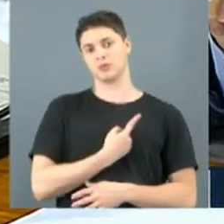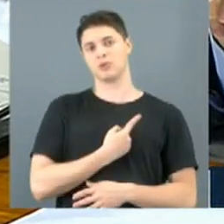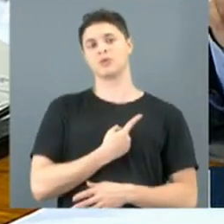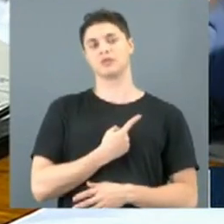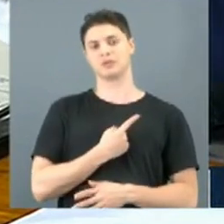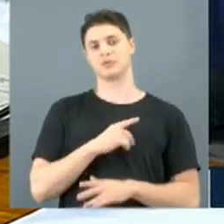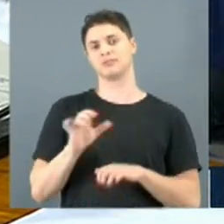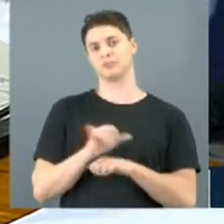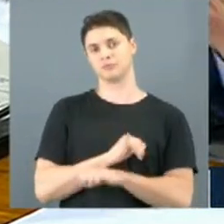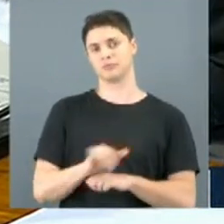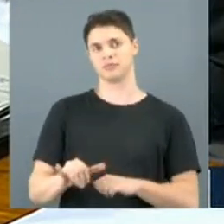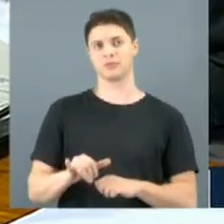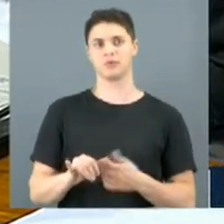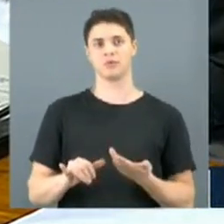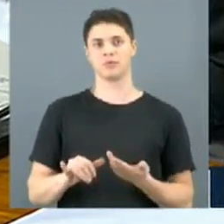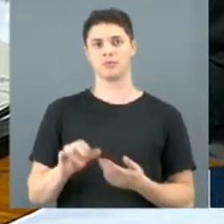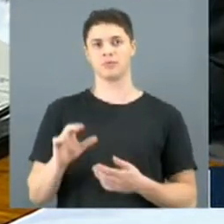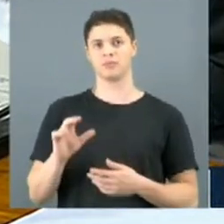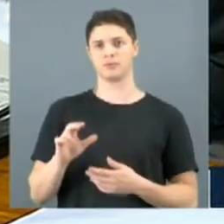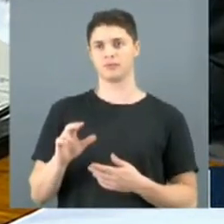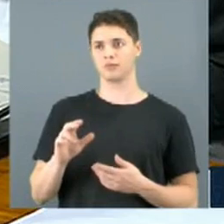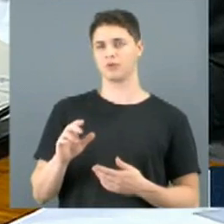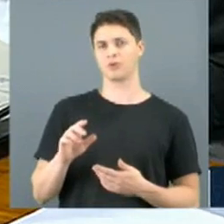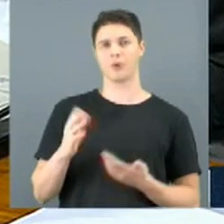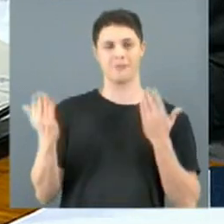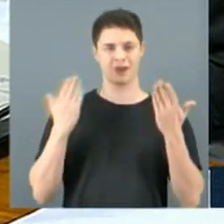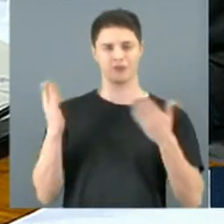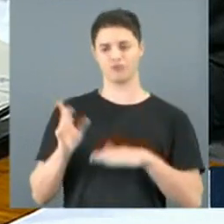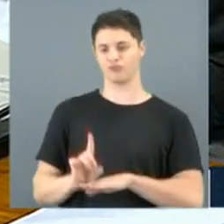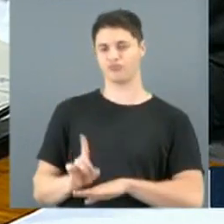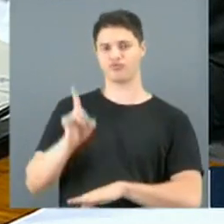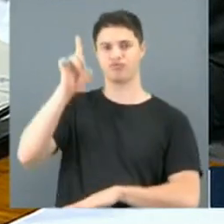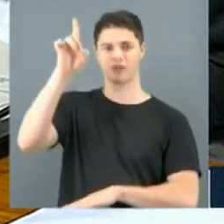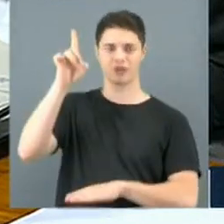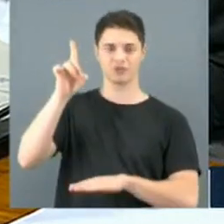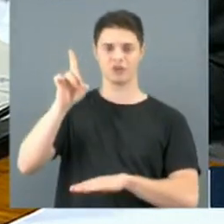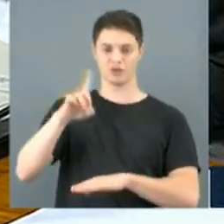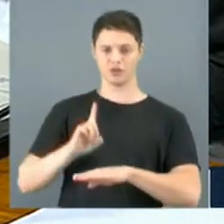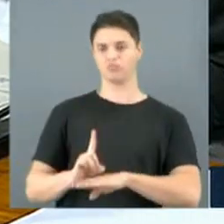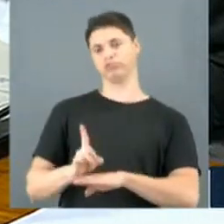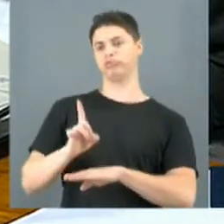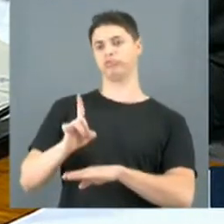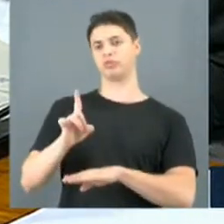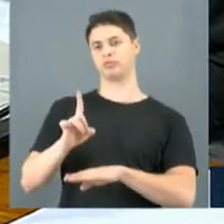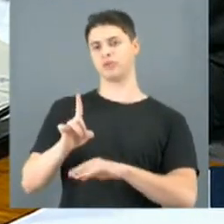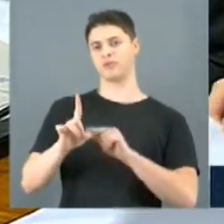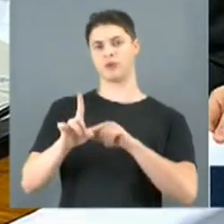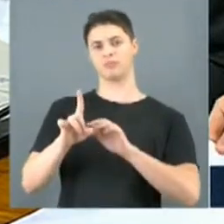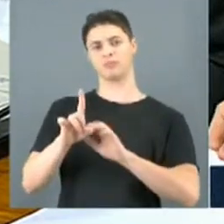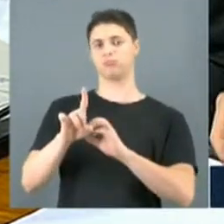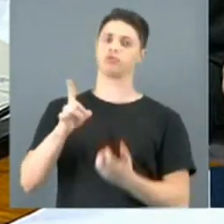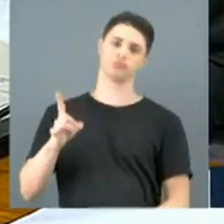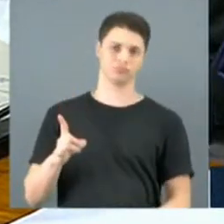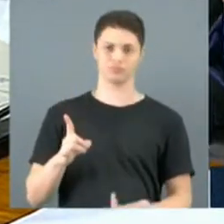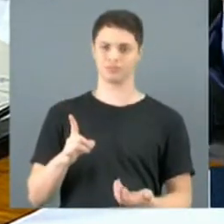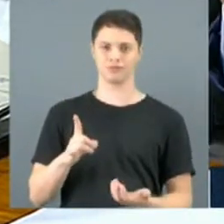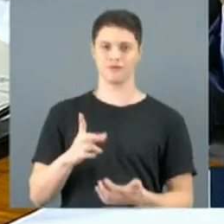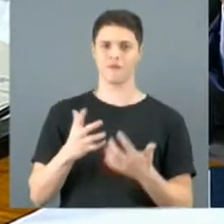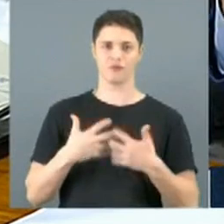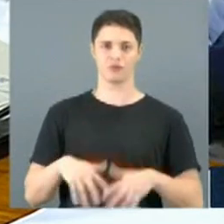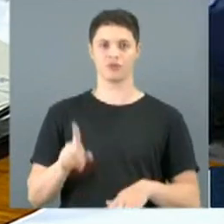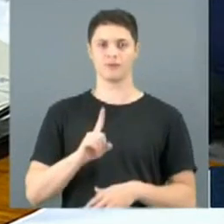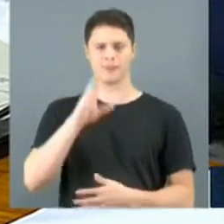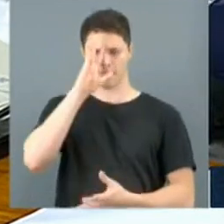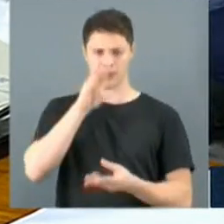atmosfera, para usar uma analogia com a sua profissão, senador. Eu acho que eu queria